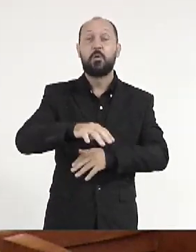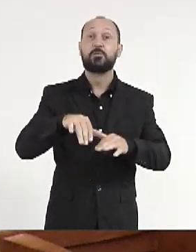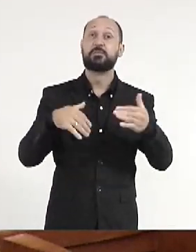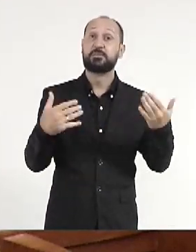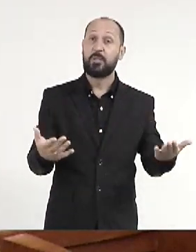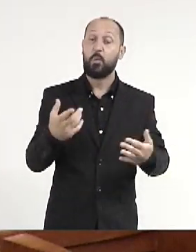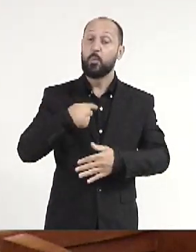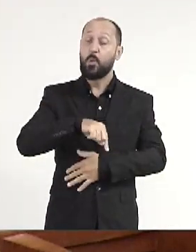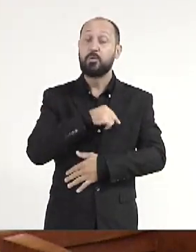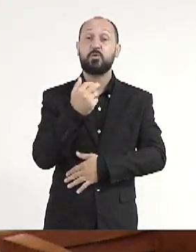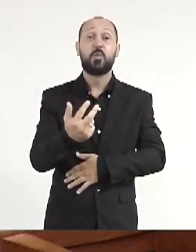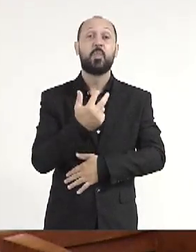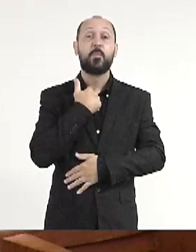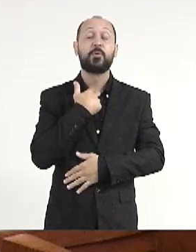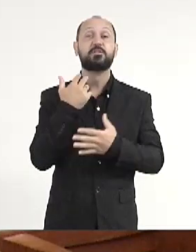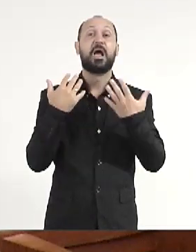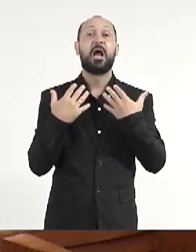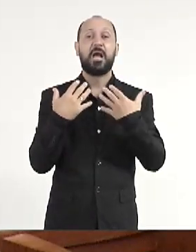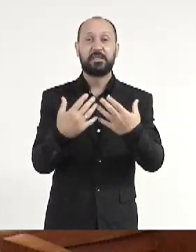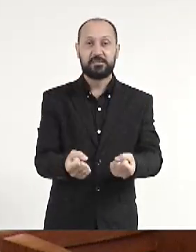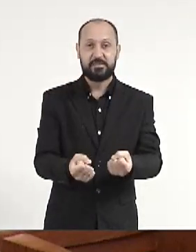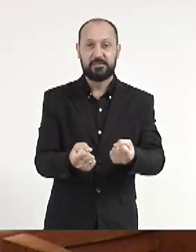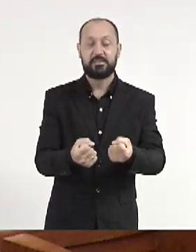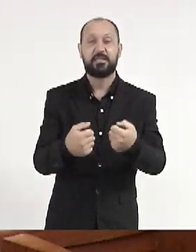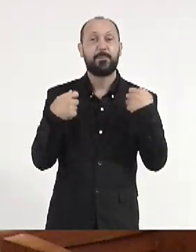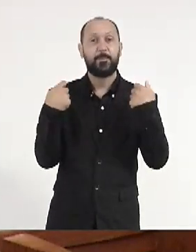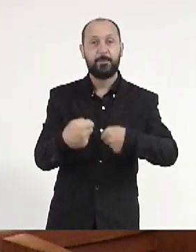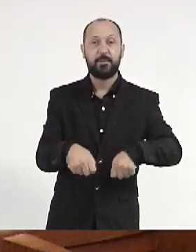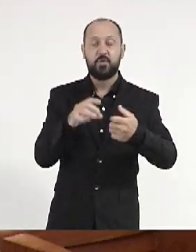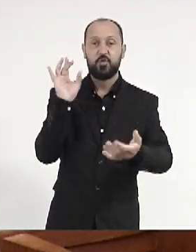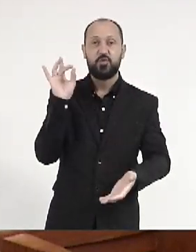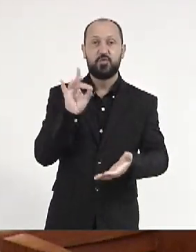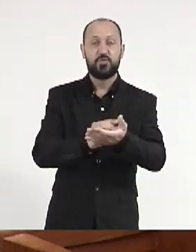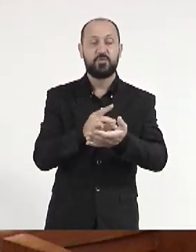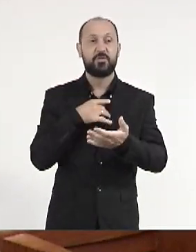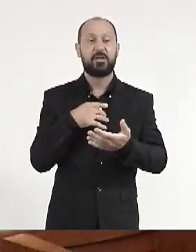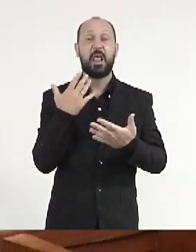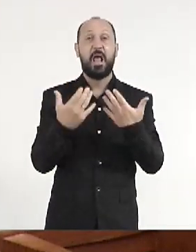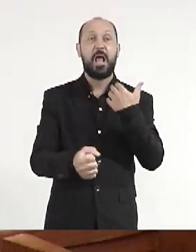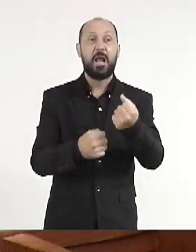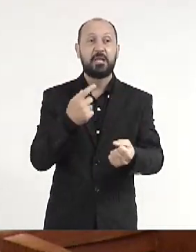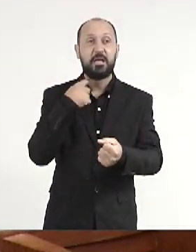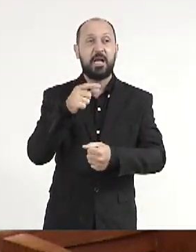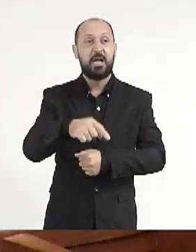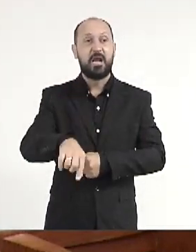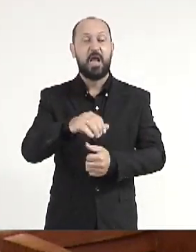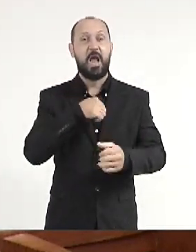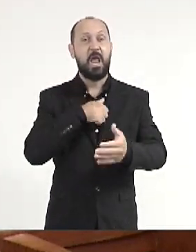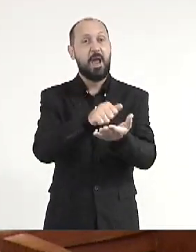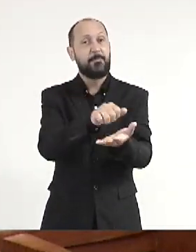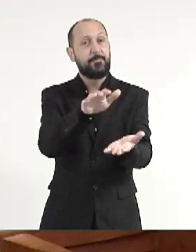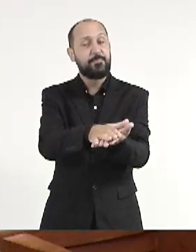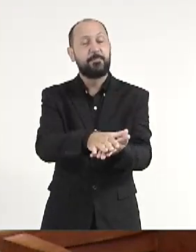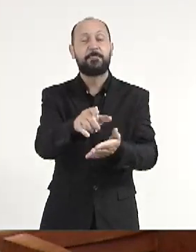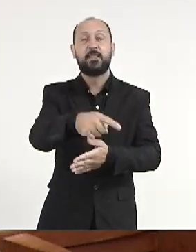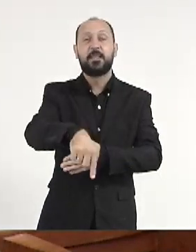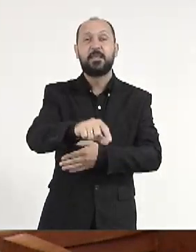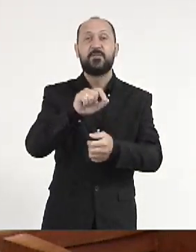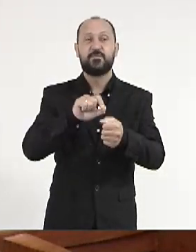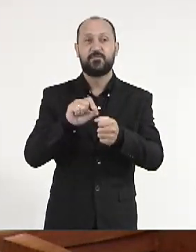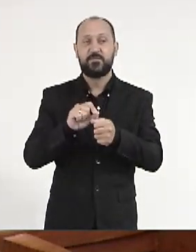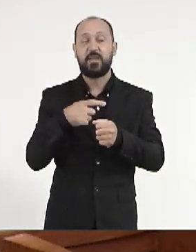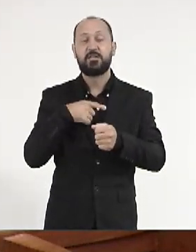portanto, nós não podemos aceitar. É preciso, sim, condenar todos os responsáveis por essas